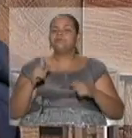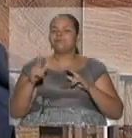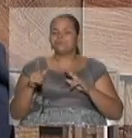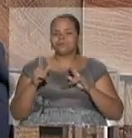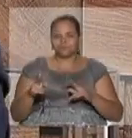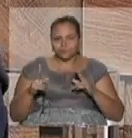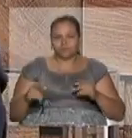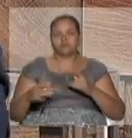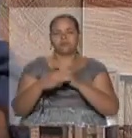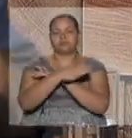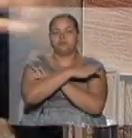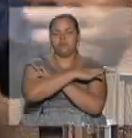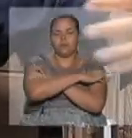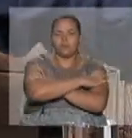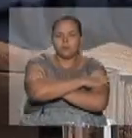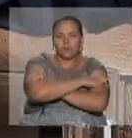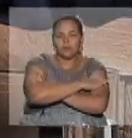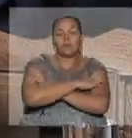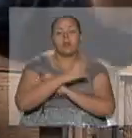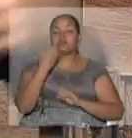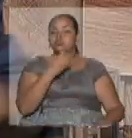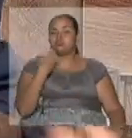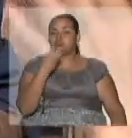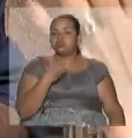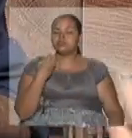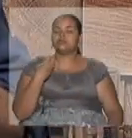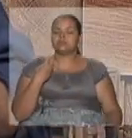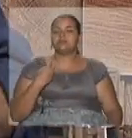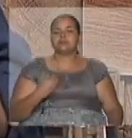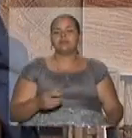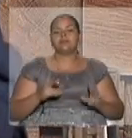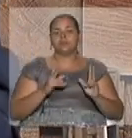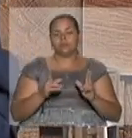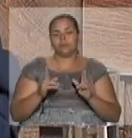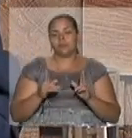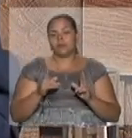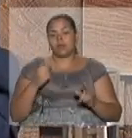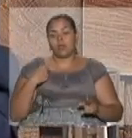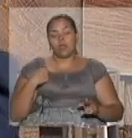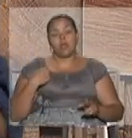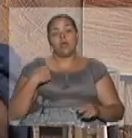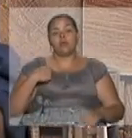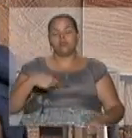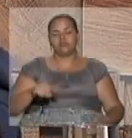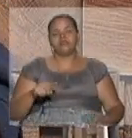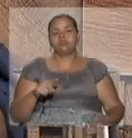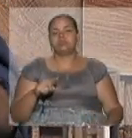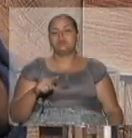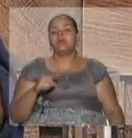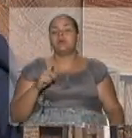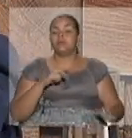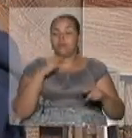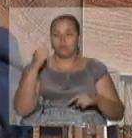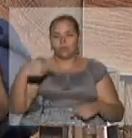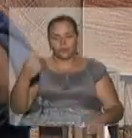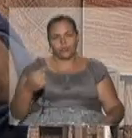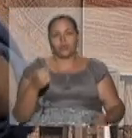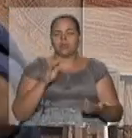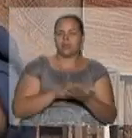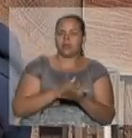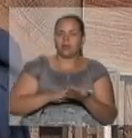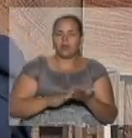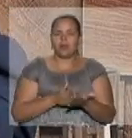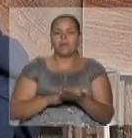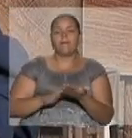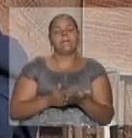vai conduzir a música toda e a gente vai tocar em volta disso. A gente vai atrás. O fio condutor era o Agdavi. Depois vira samba,